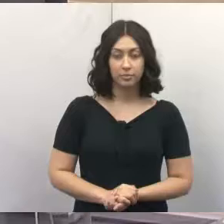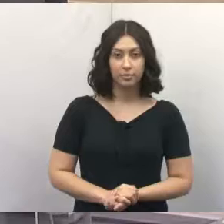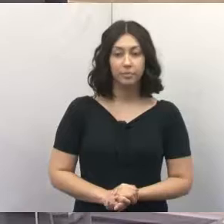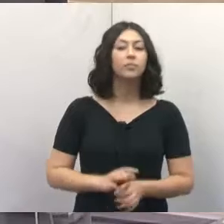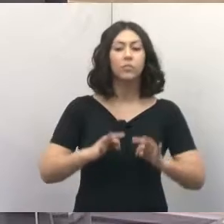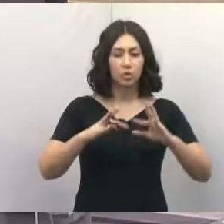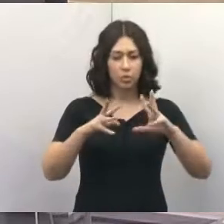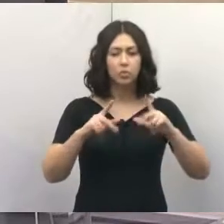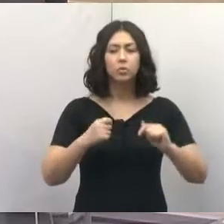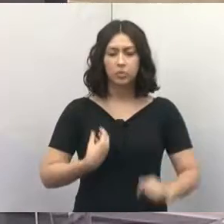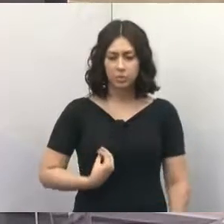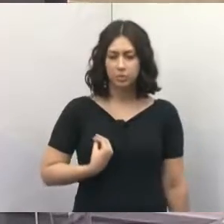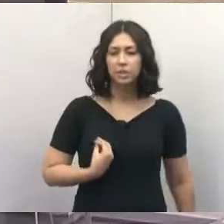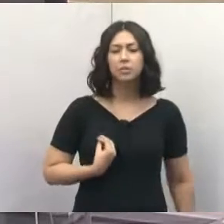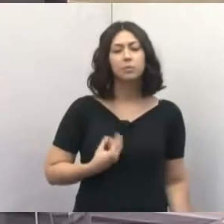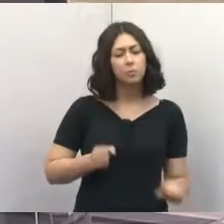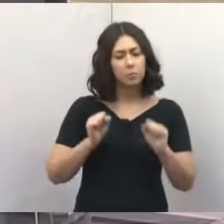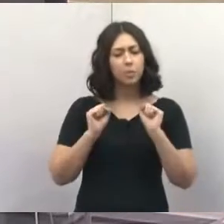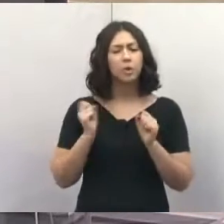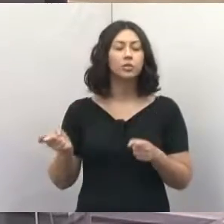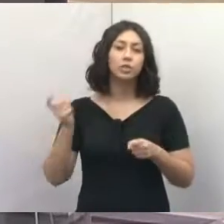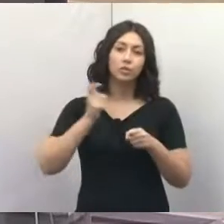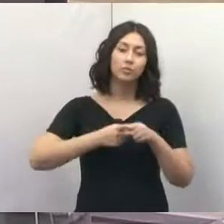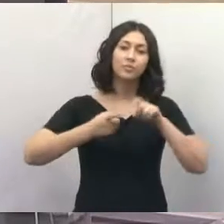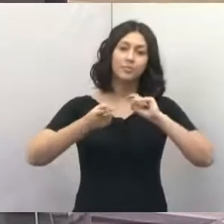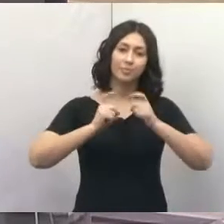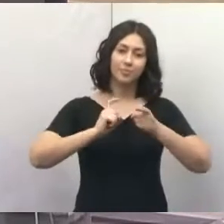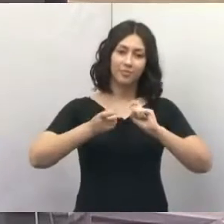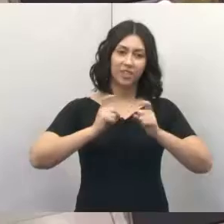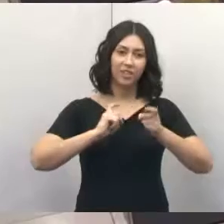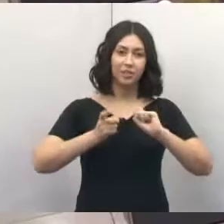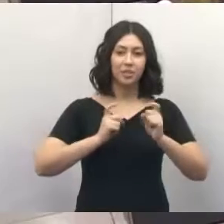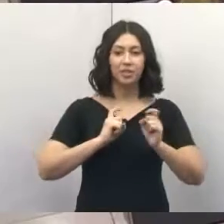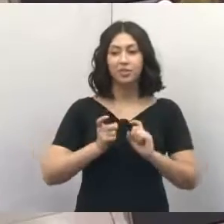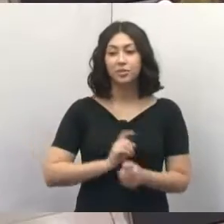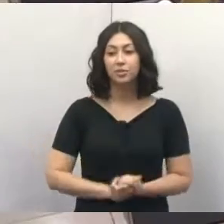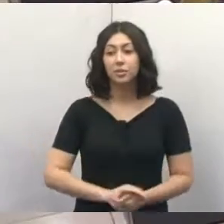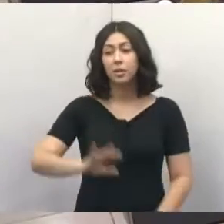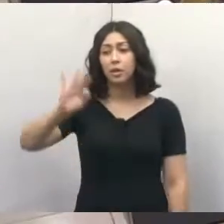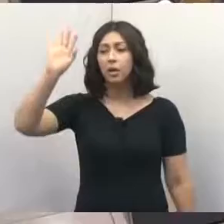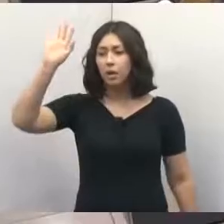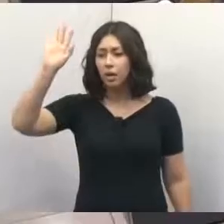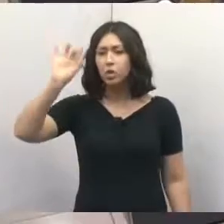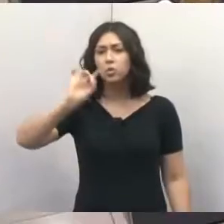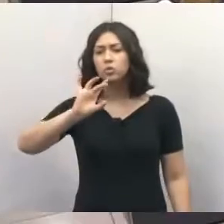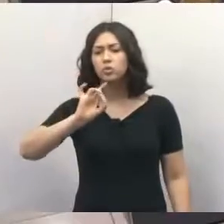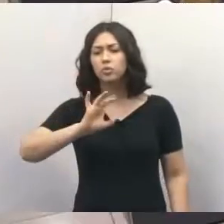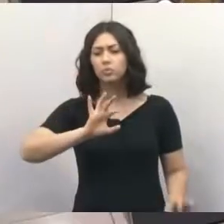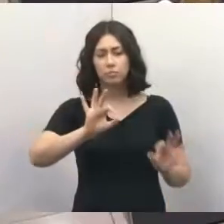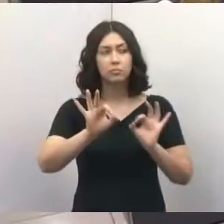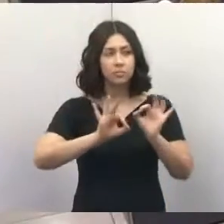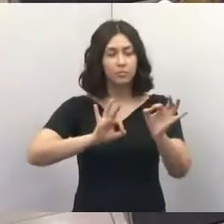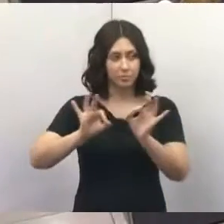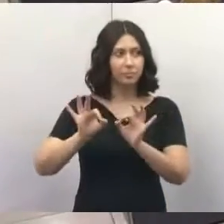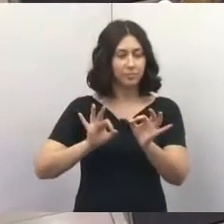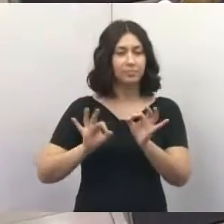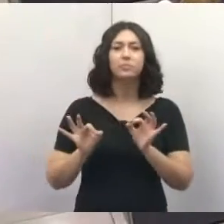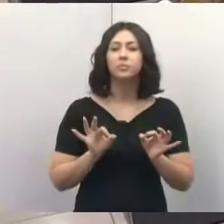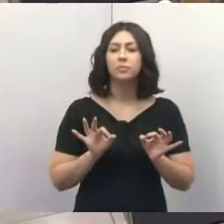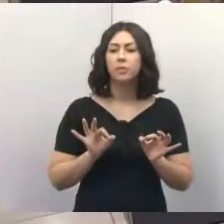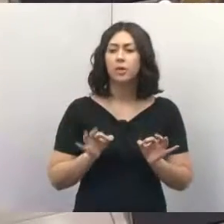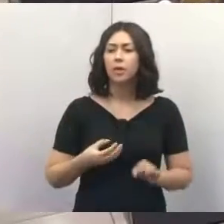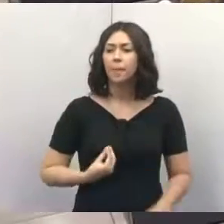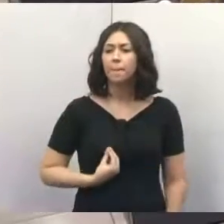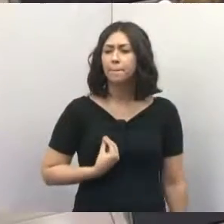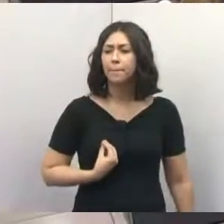Estão todos presentes, senhor presidente. Podemos recomeçar a sessão. Senhor presidente, só por ordem, está